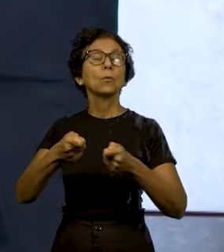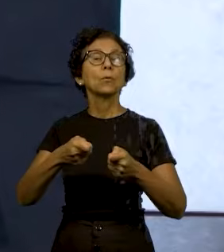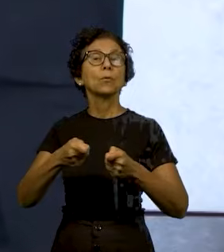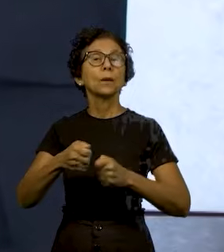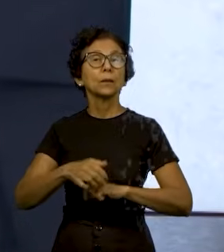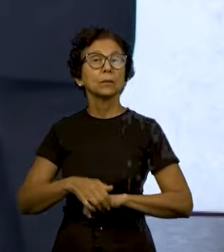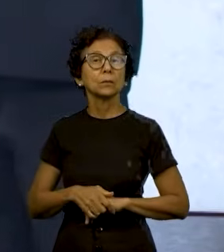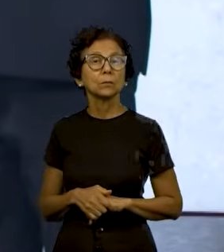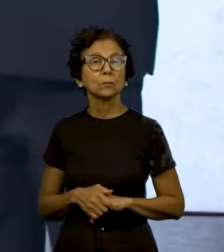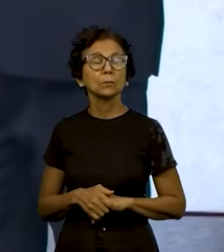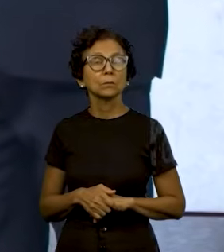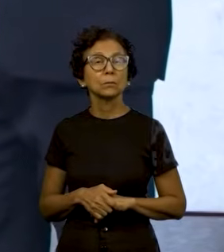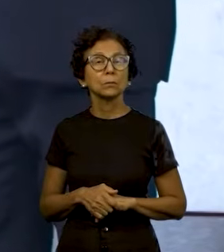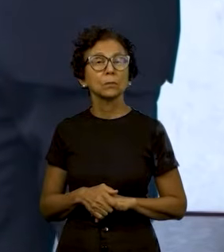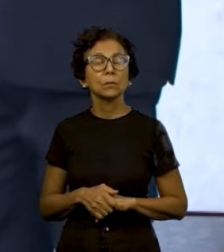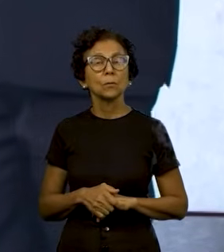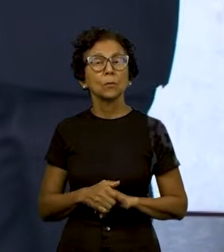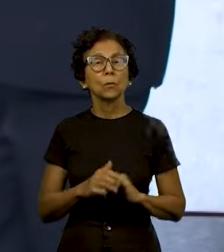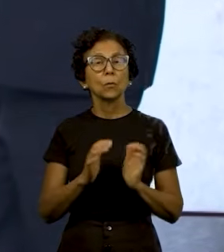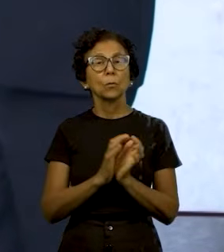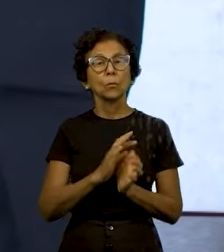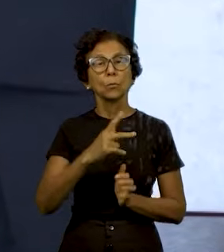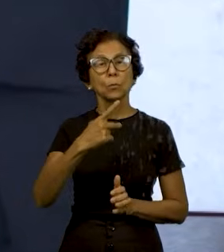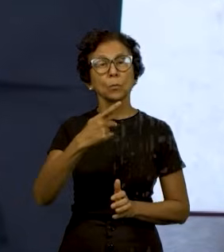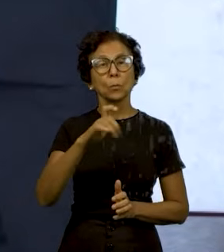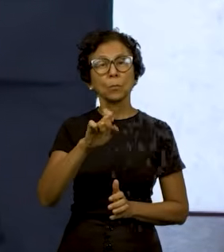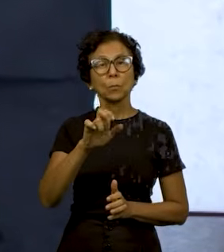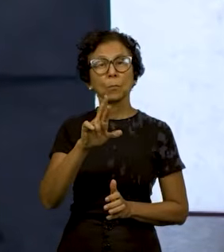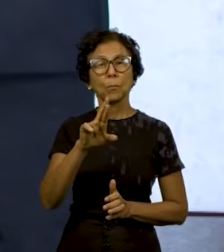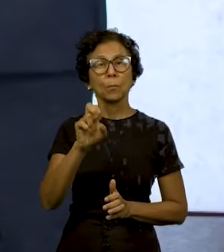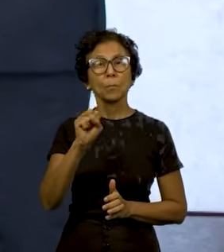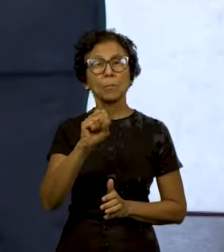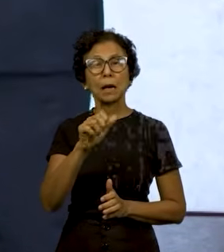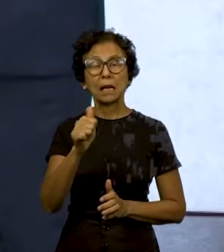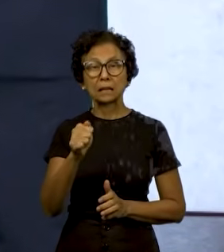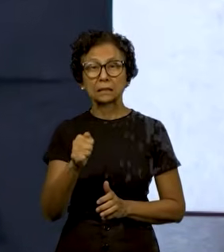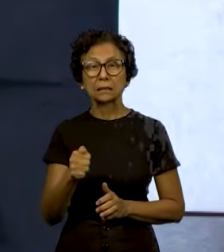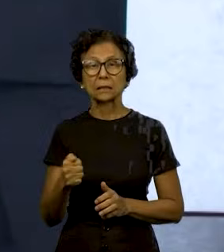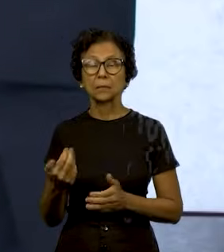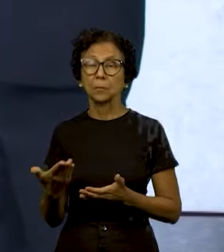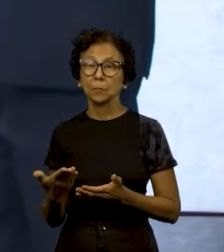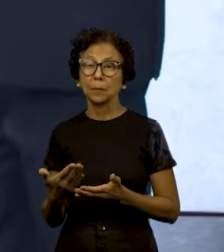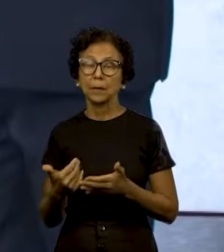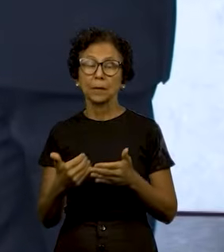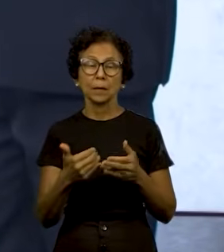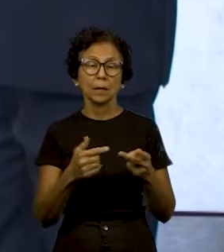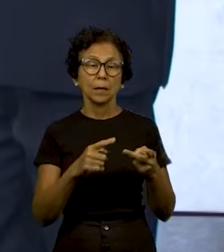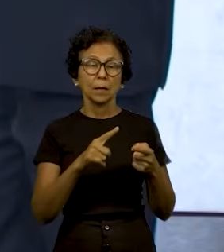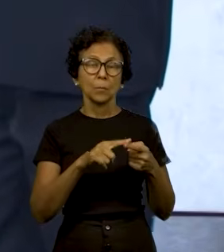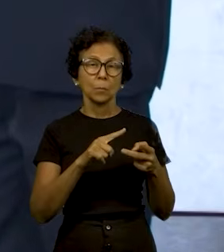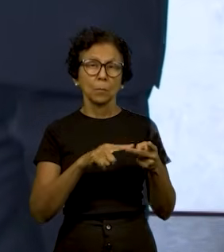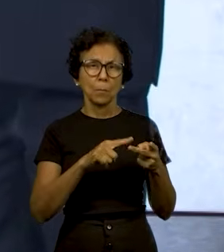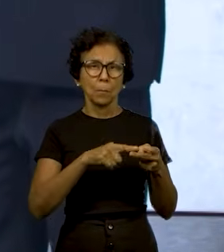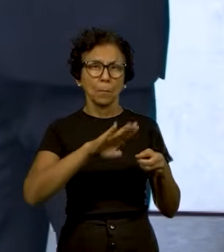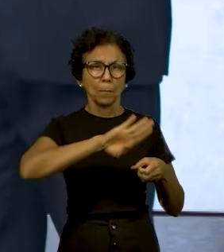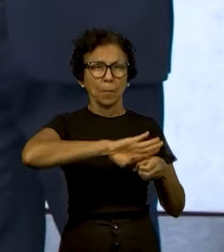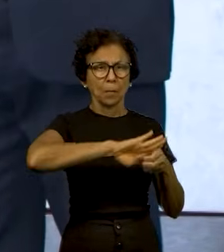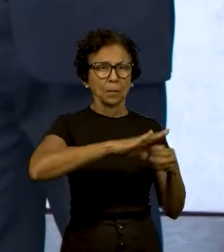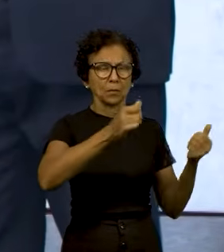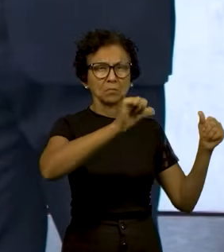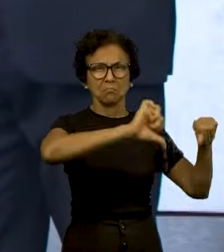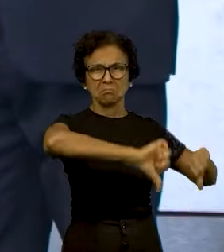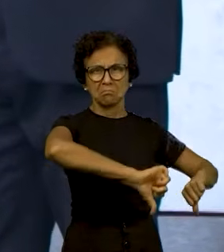quem passou a governar foi os persas. Babilônia caiu, os persas, através